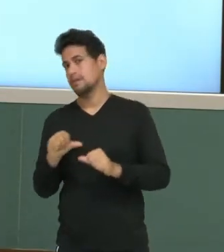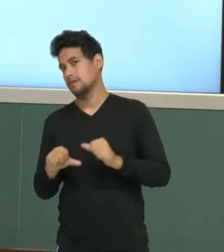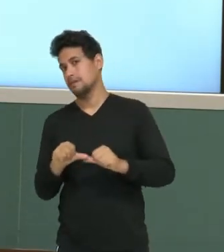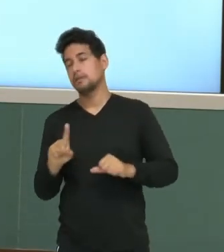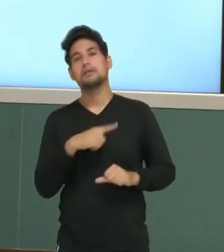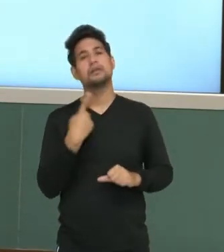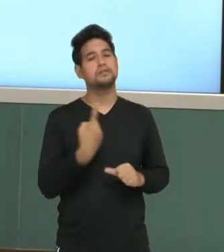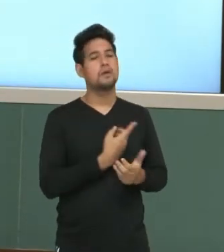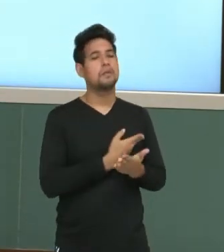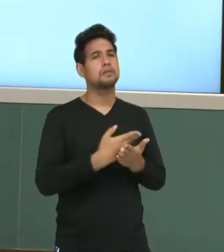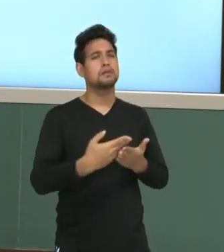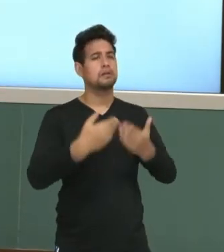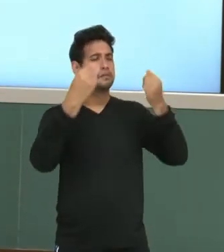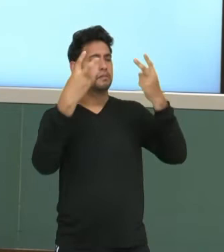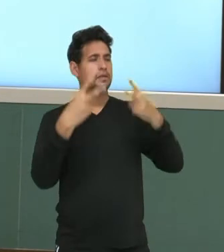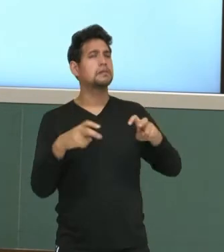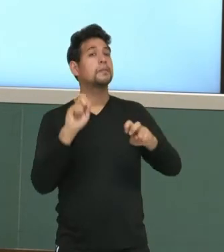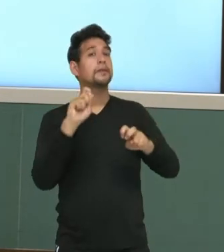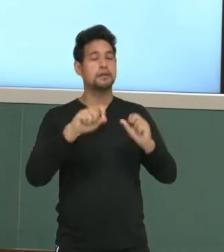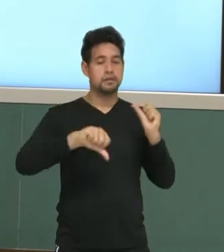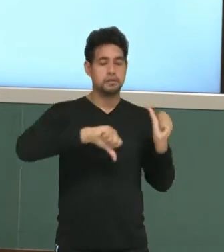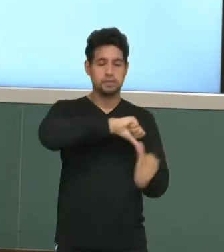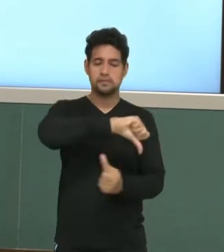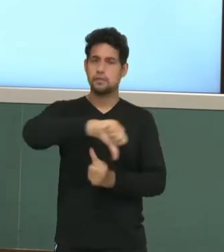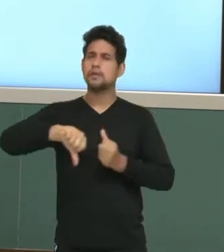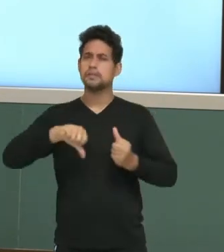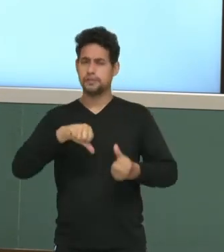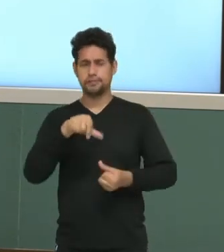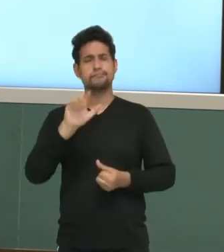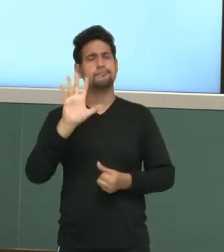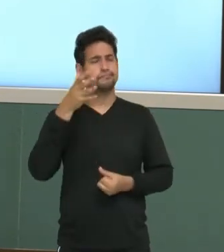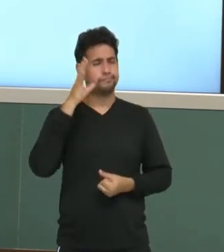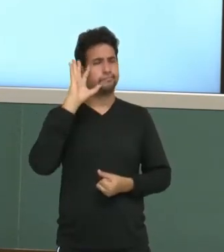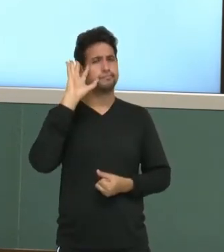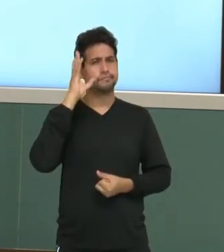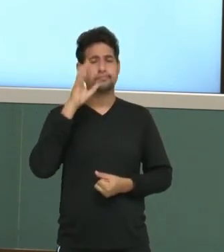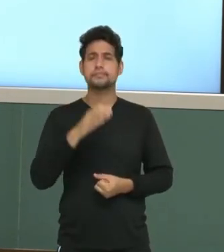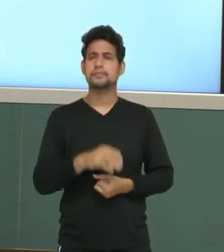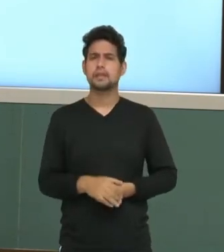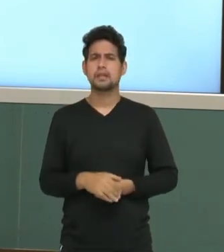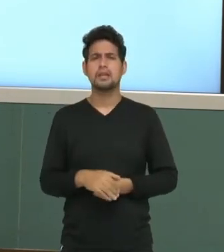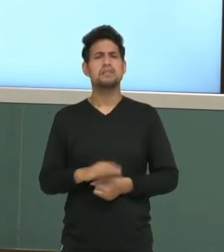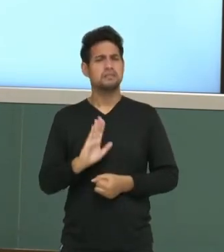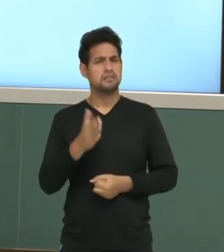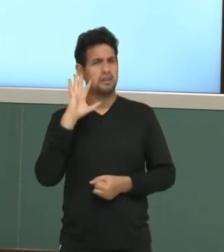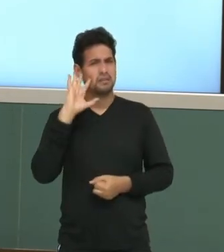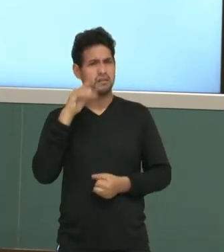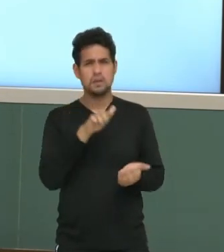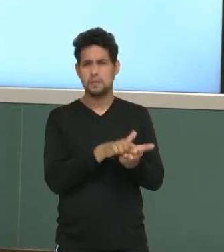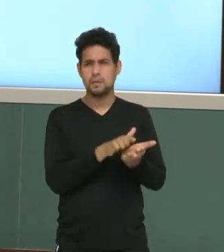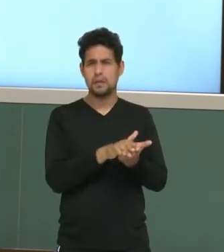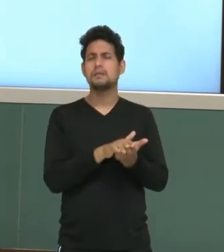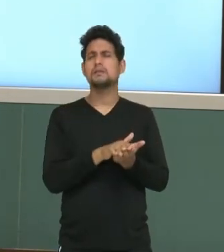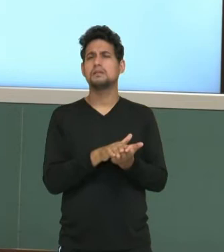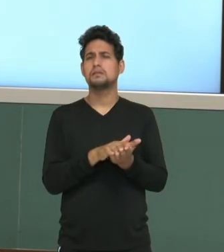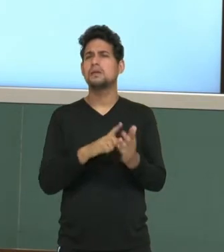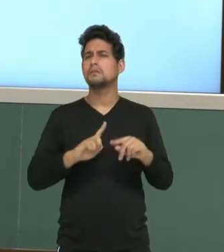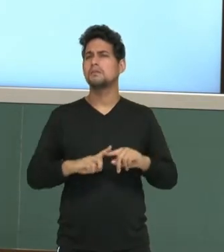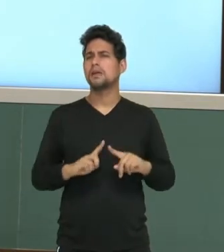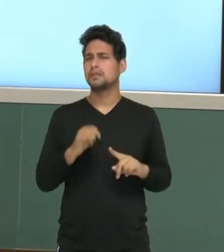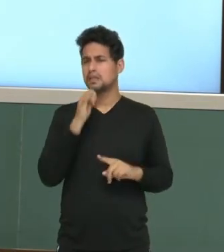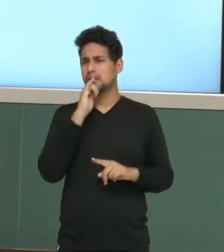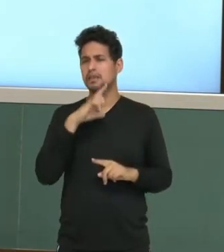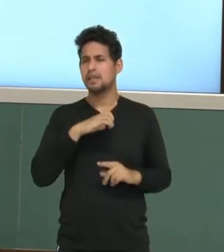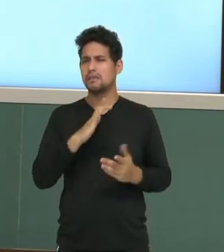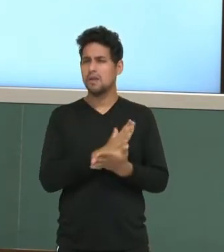vamos começar a falar de transformações que acontecem. Foi o que aconteceu com o papel. Mas será que teve